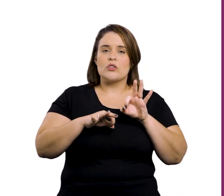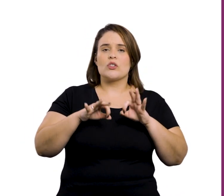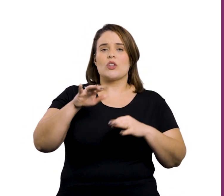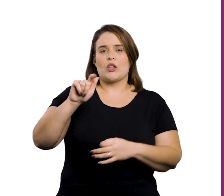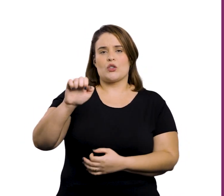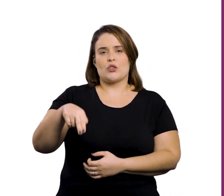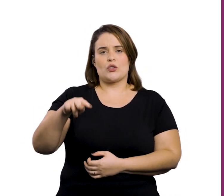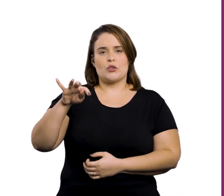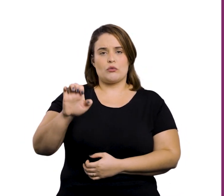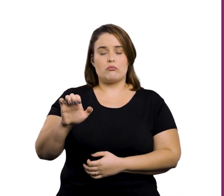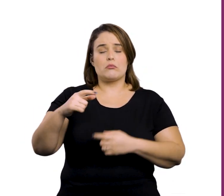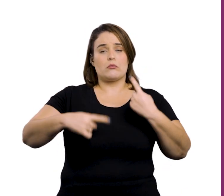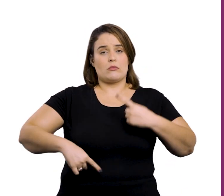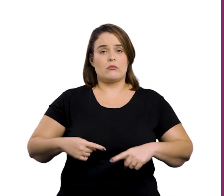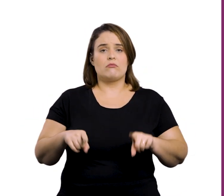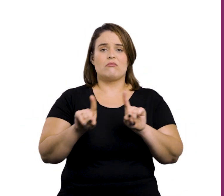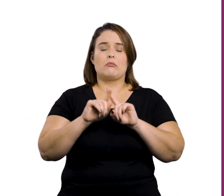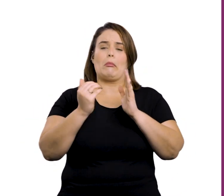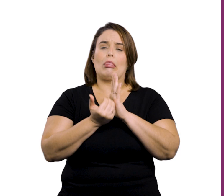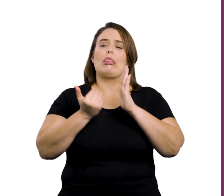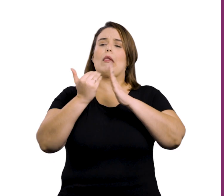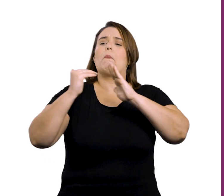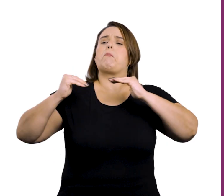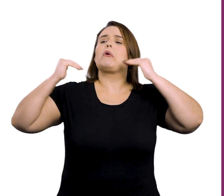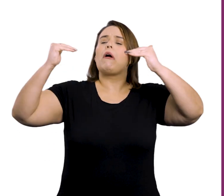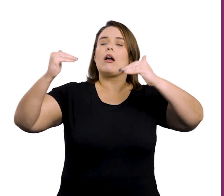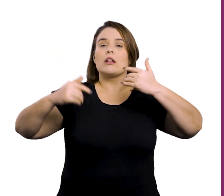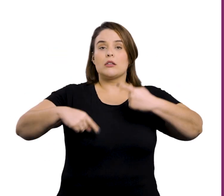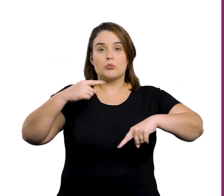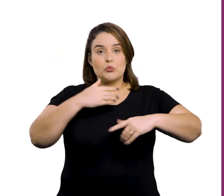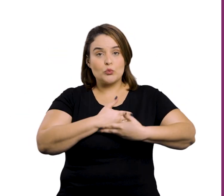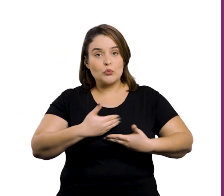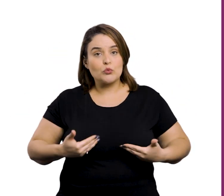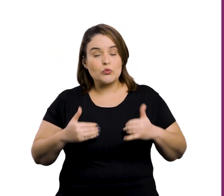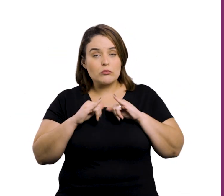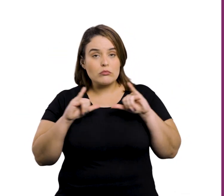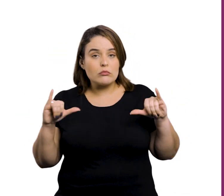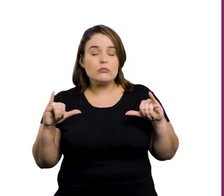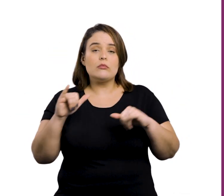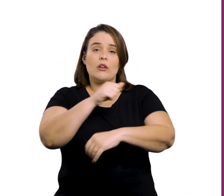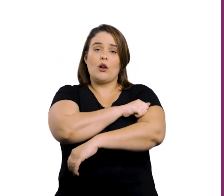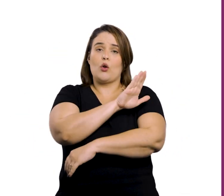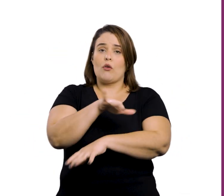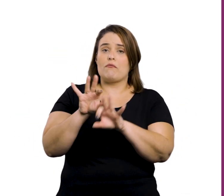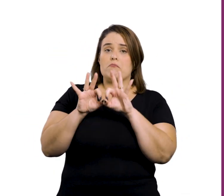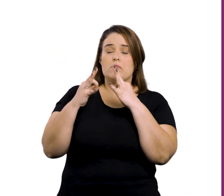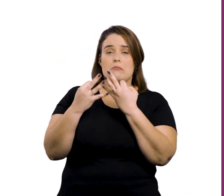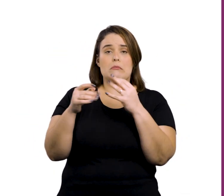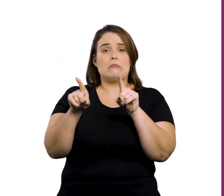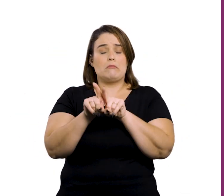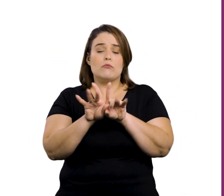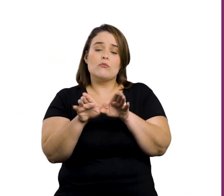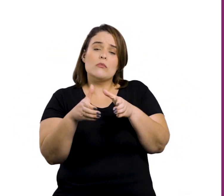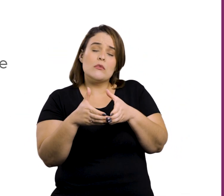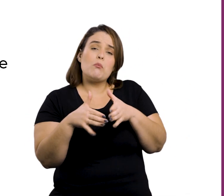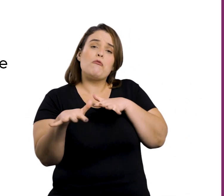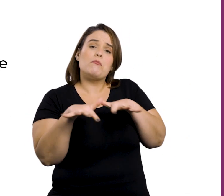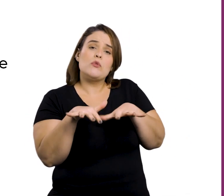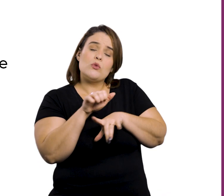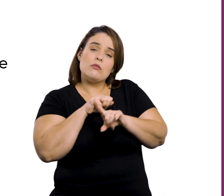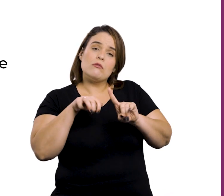agentes políticos e atropelando os debates públicos com famílias, alunos, comunidades e movimentos